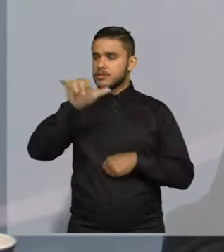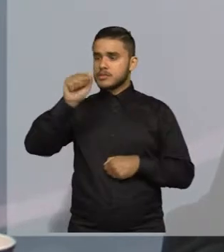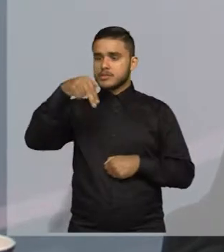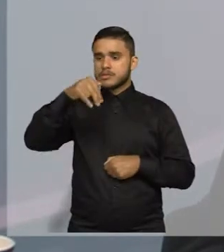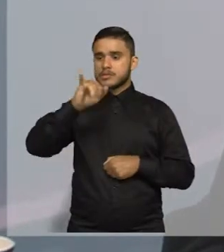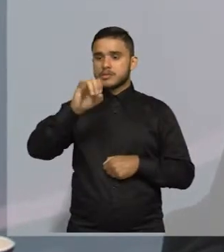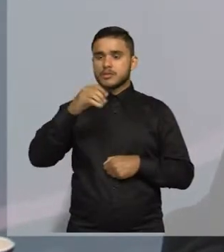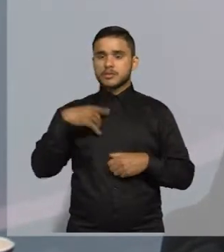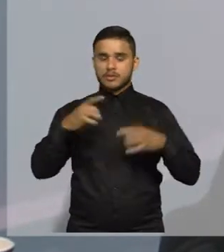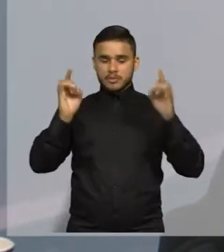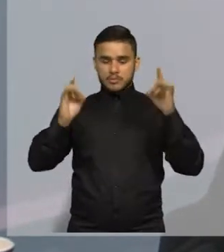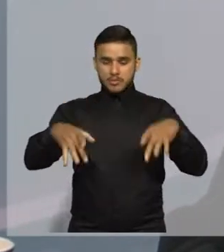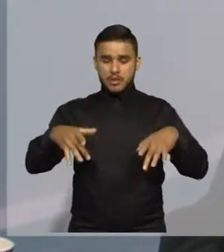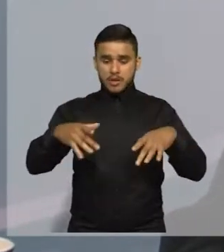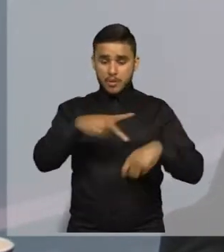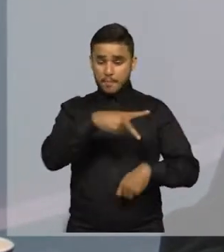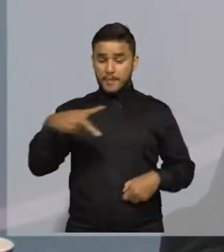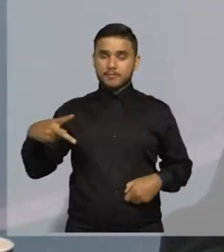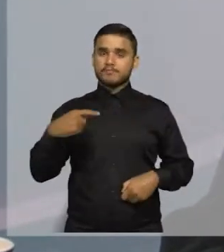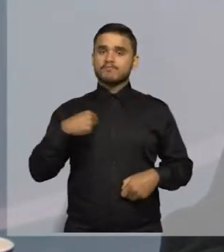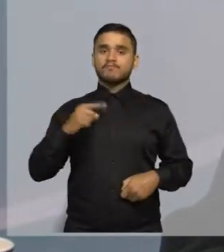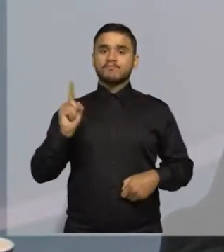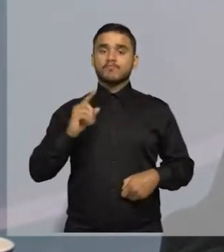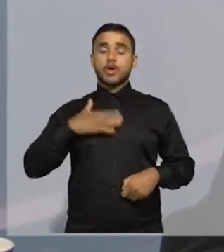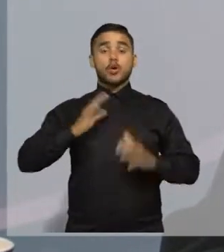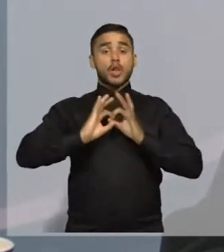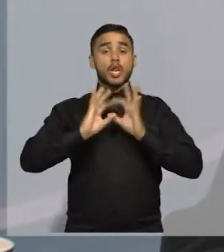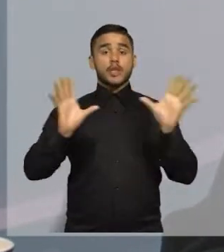renúncia. Ele disse, porque eu não nasci presidente, mas nasci livre.